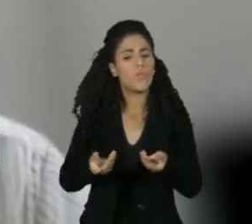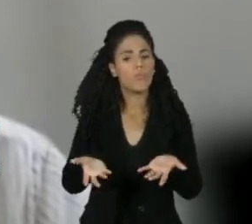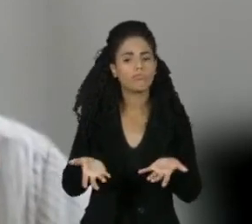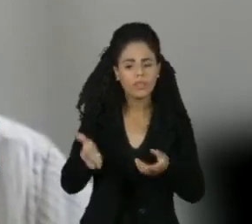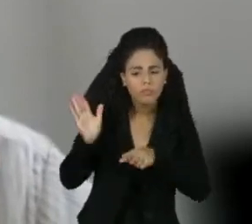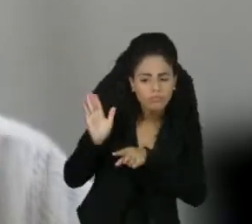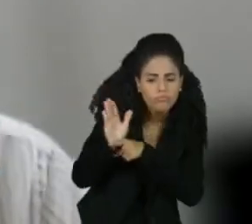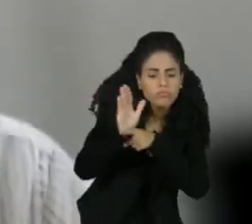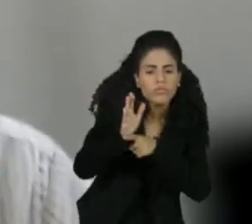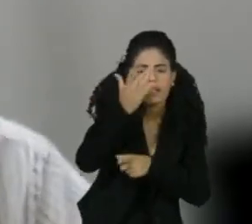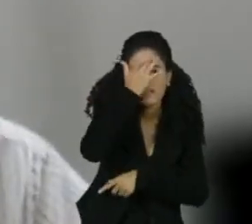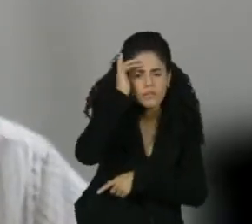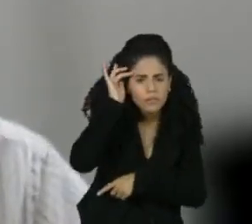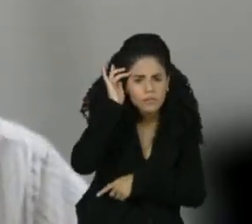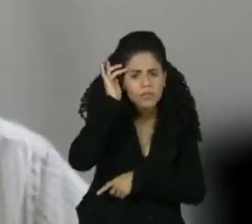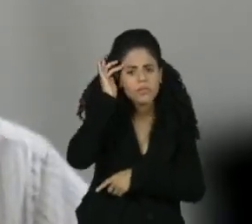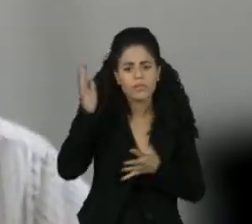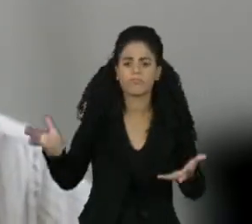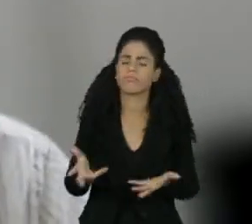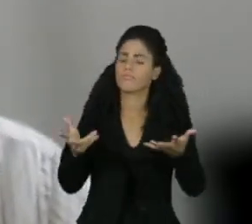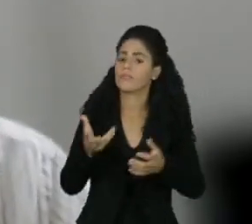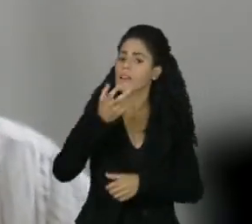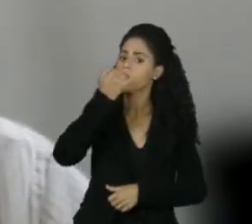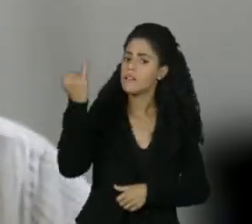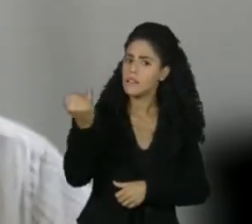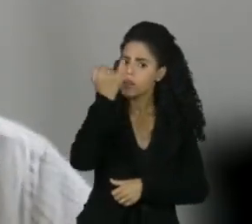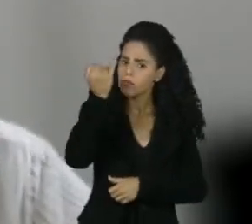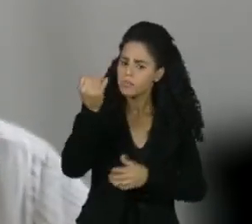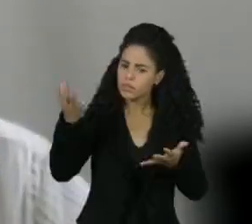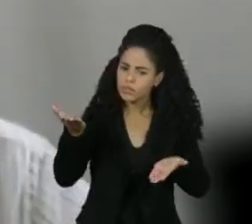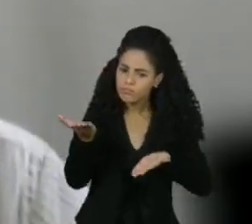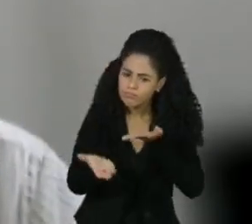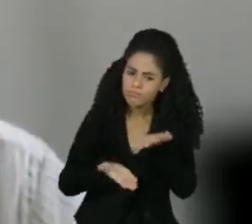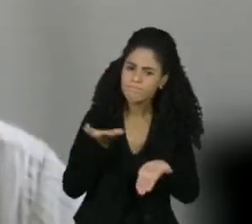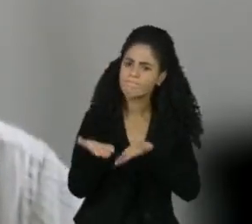para fazer é divulgar a importância do tratamento para que a gente consiga diminuir esse preconceito.